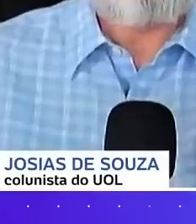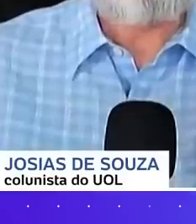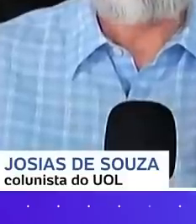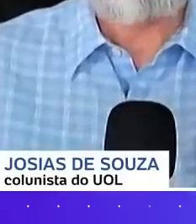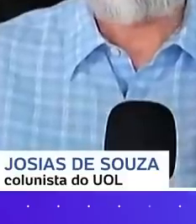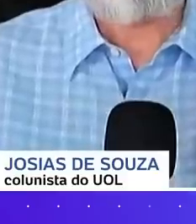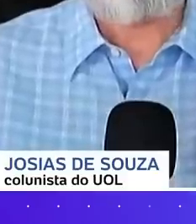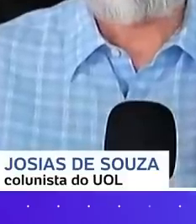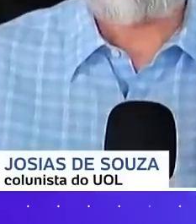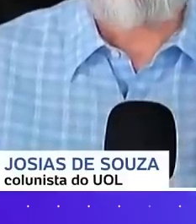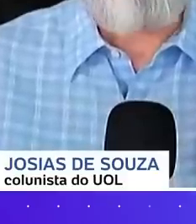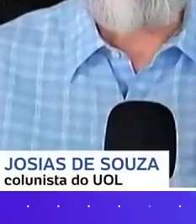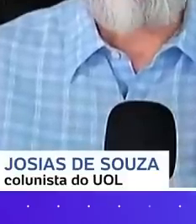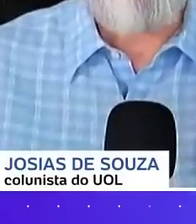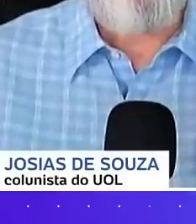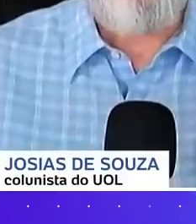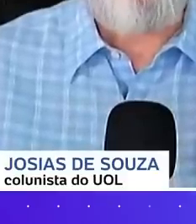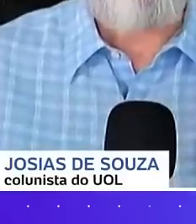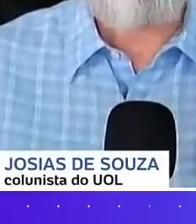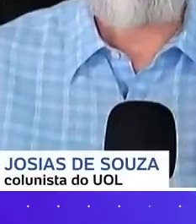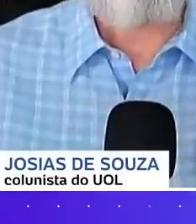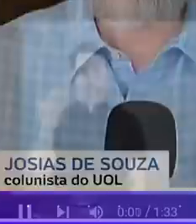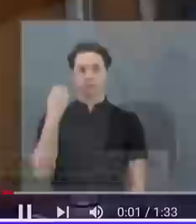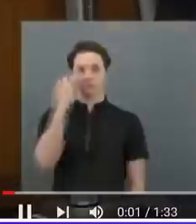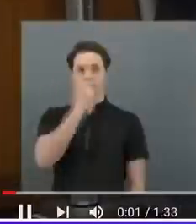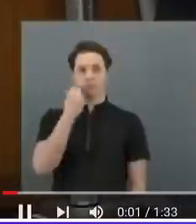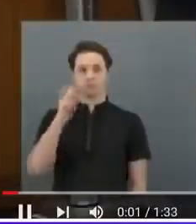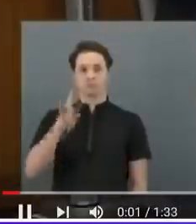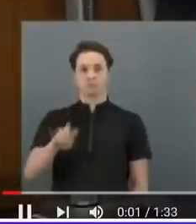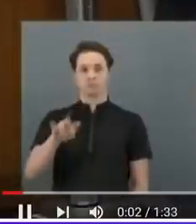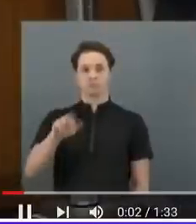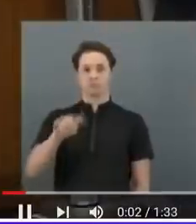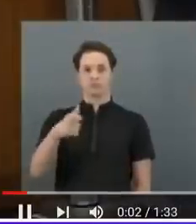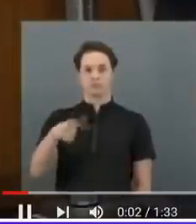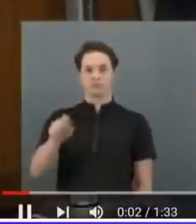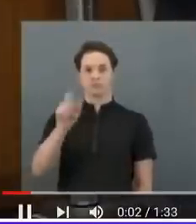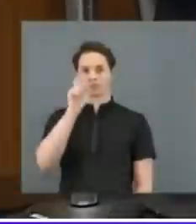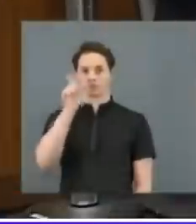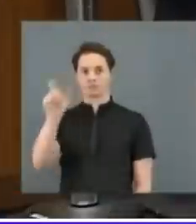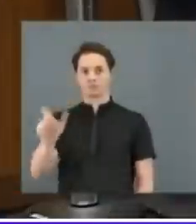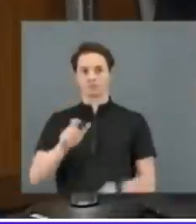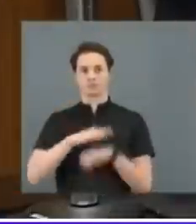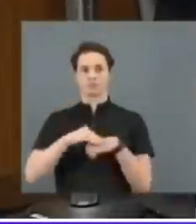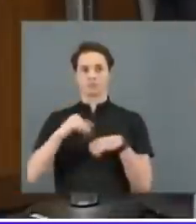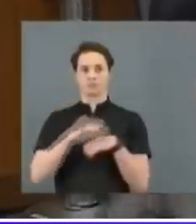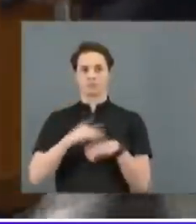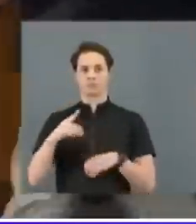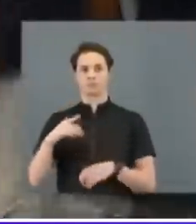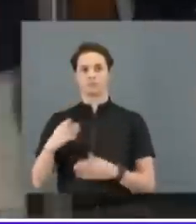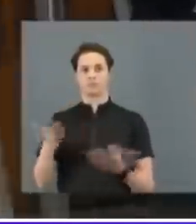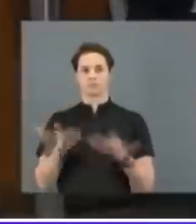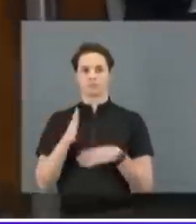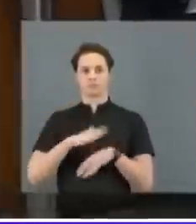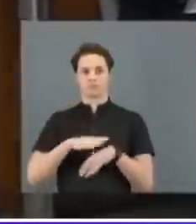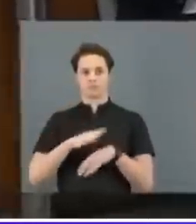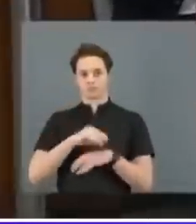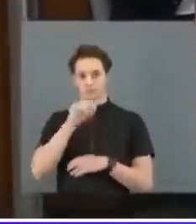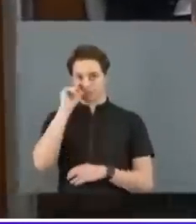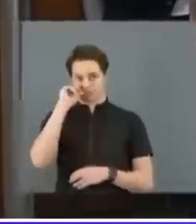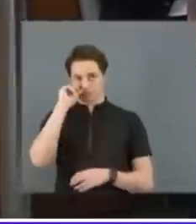disso? Cuidado para não se emocionar aí, Josias. Pega um lenço. Obrigado pelas palavras generosas que Vossa Excelência profere nesse momento.